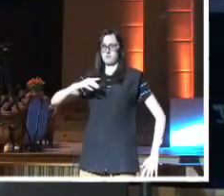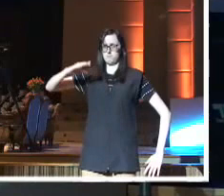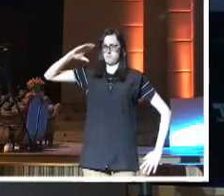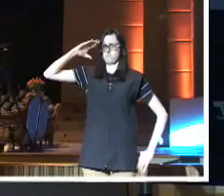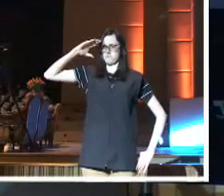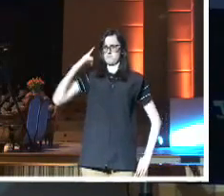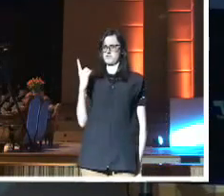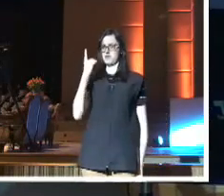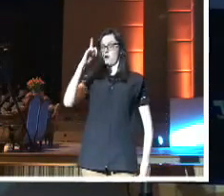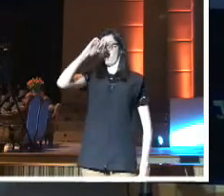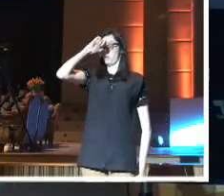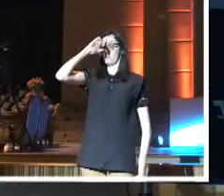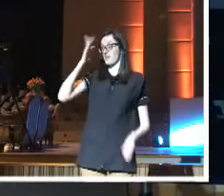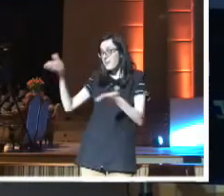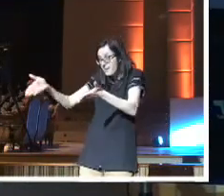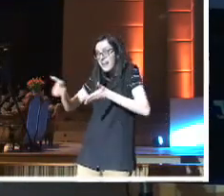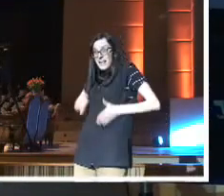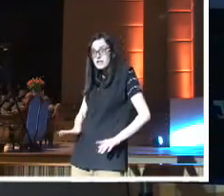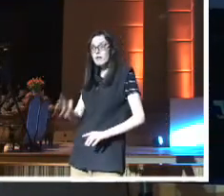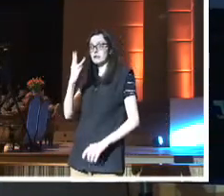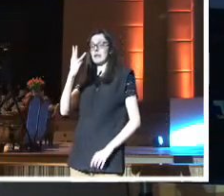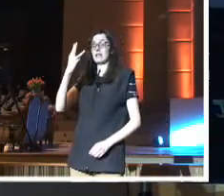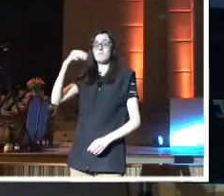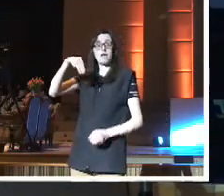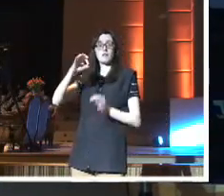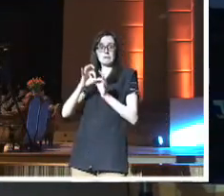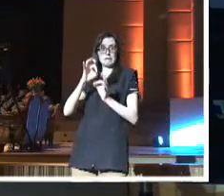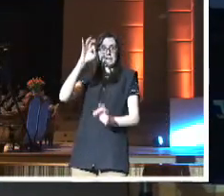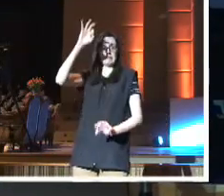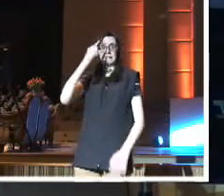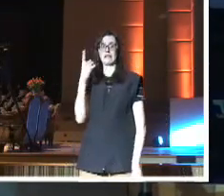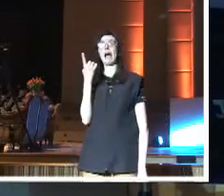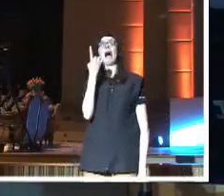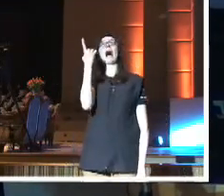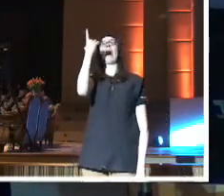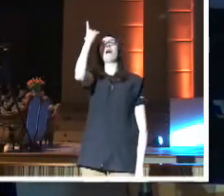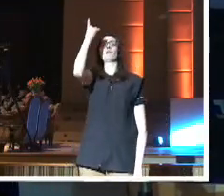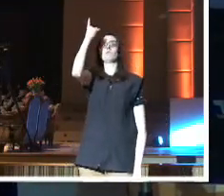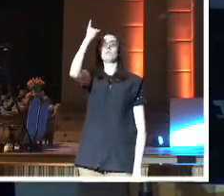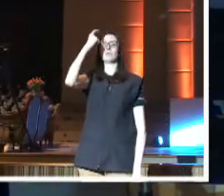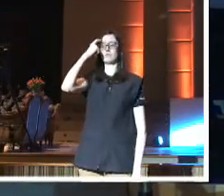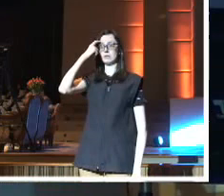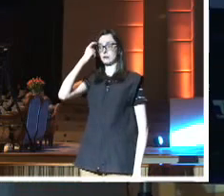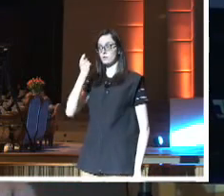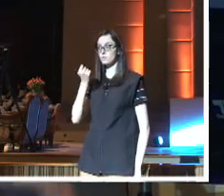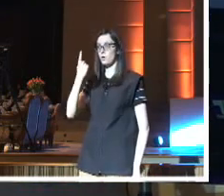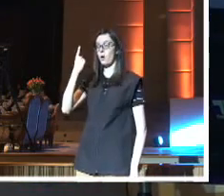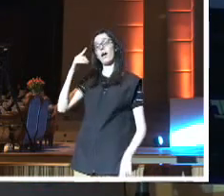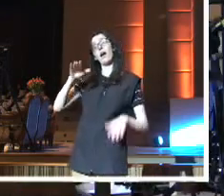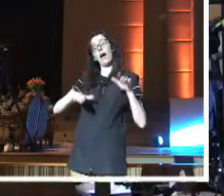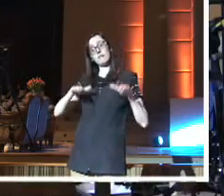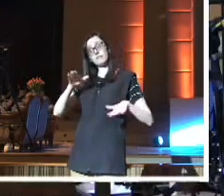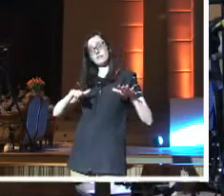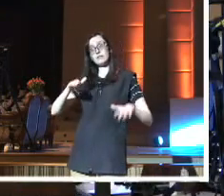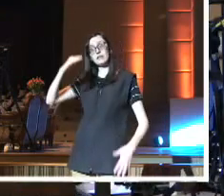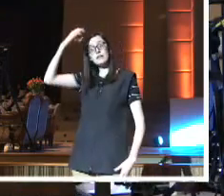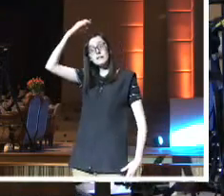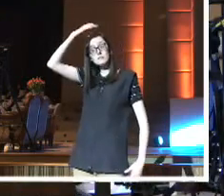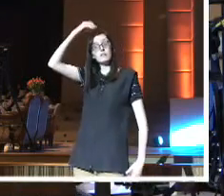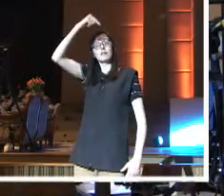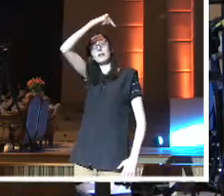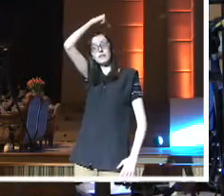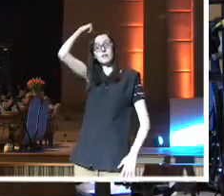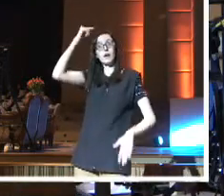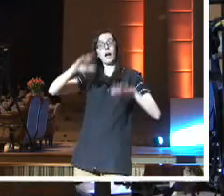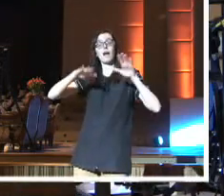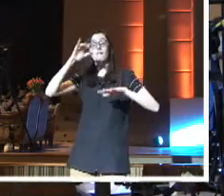filisteu, gigante, de mais de 3 metros de altura, eu poderia dizer aquilo que talvez o Espírito Santo